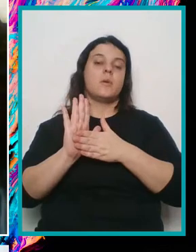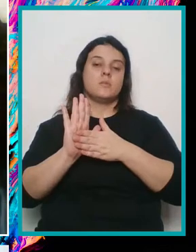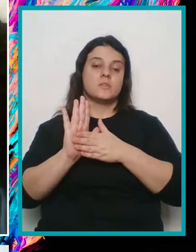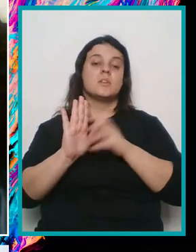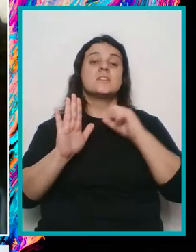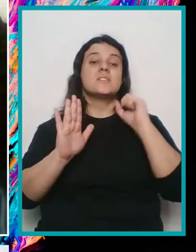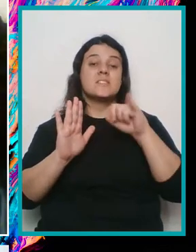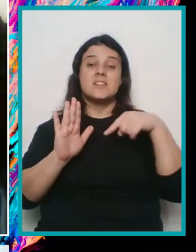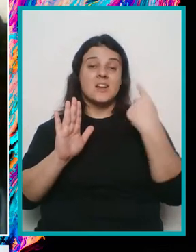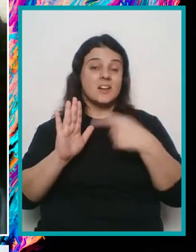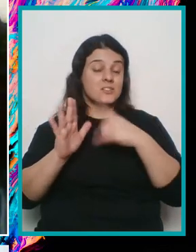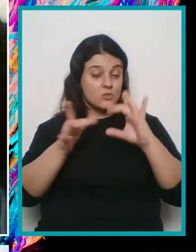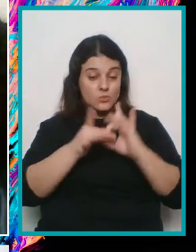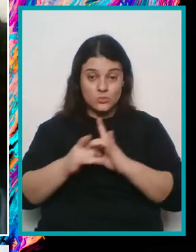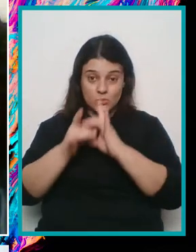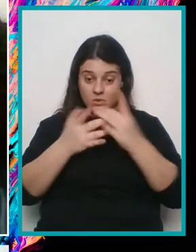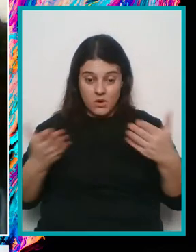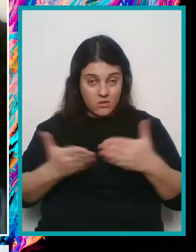nós.